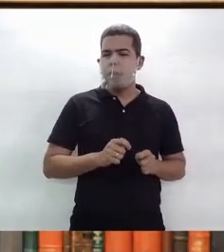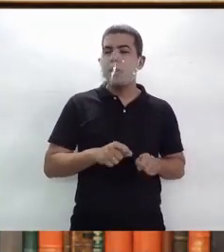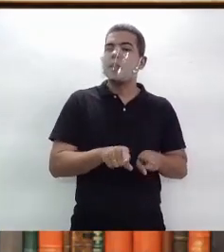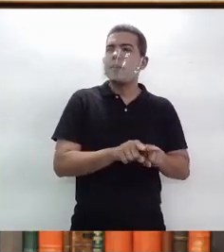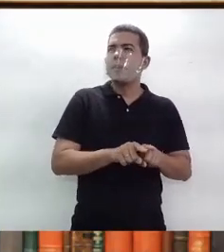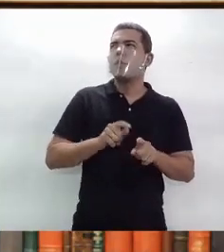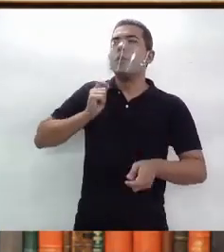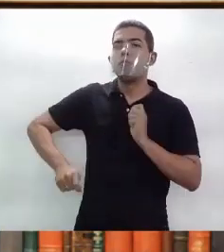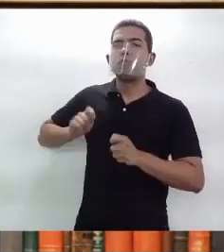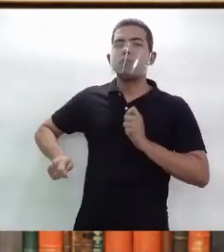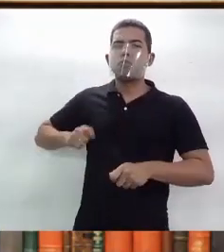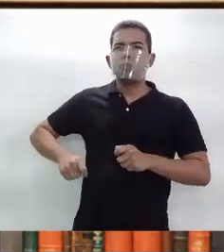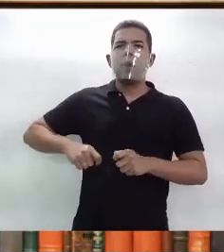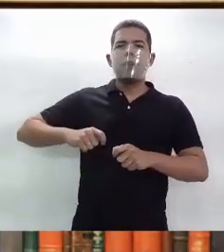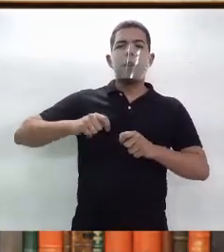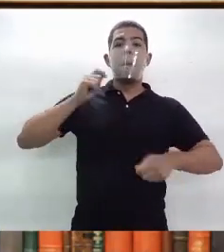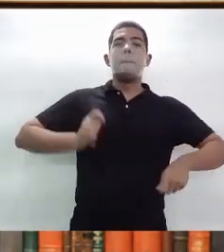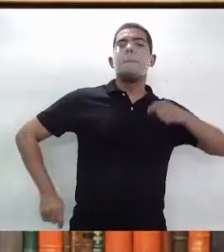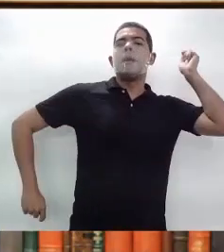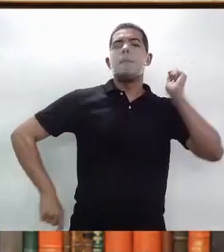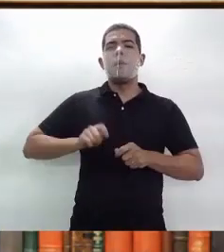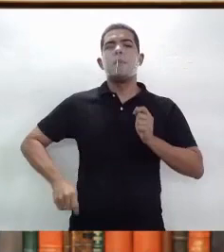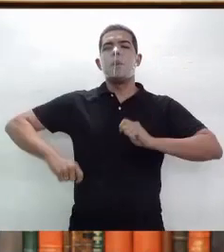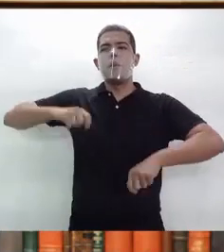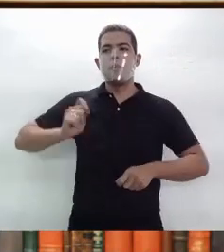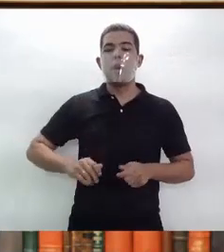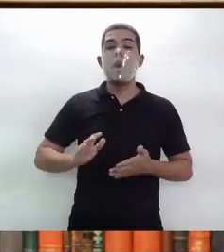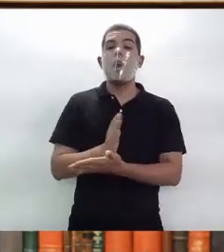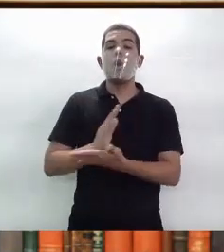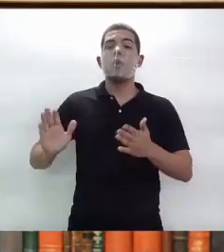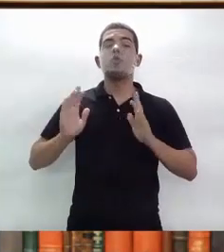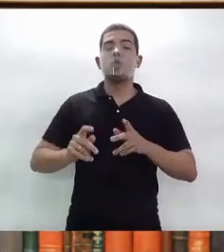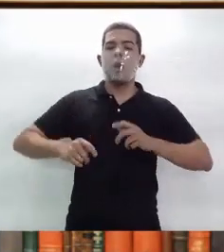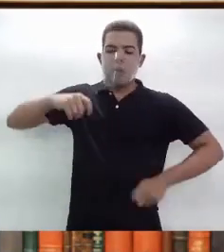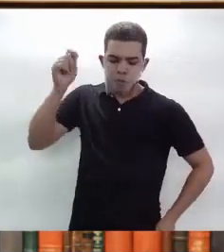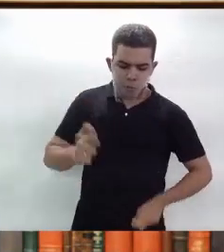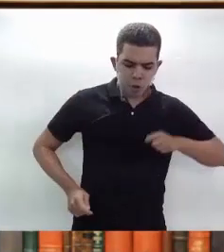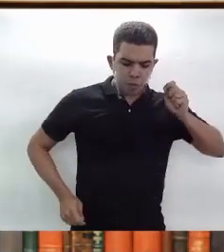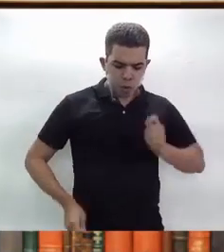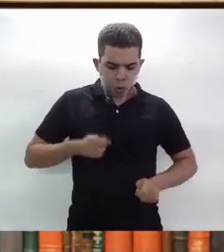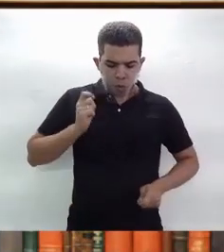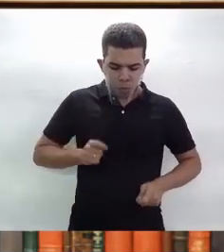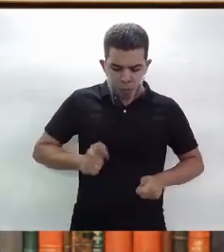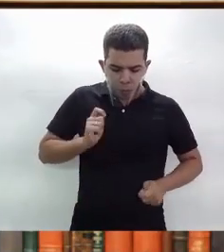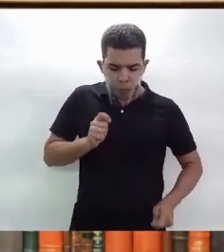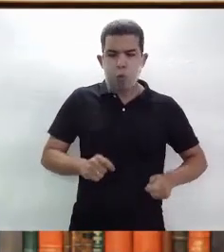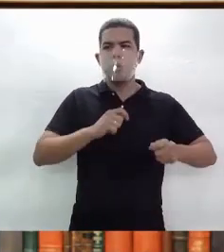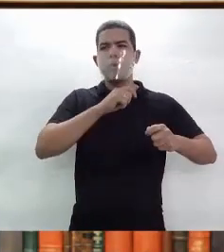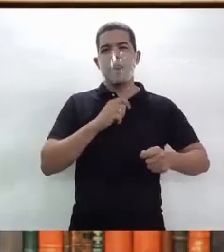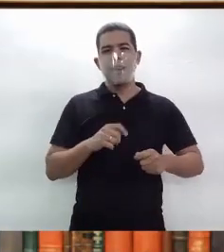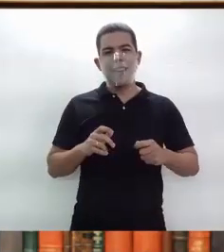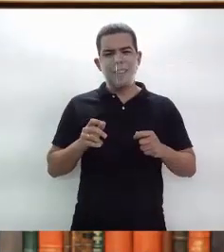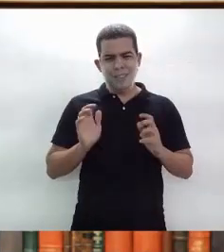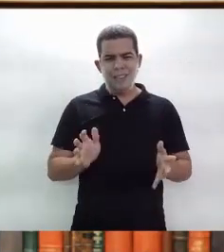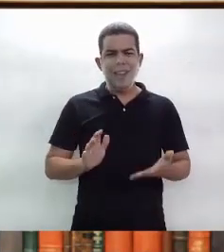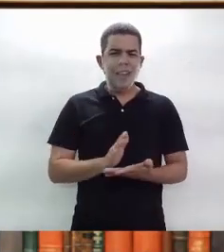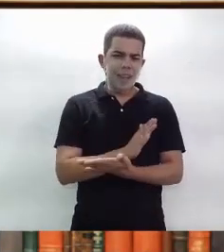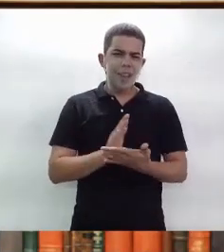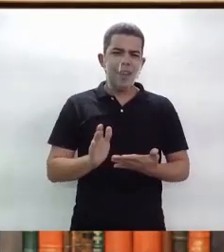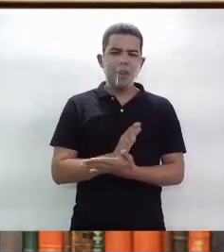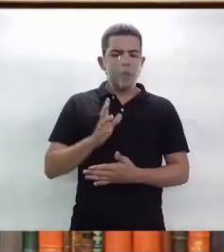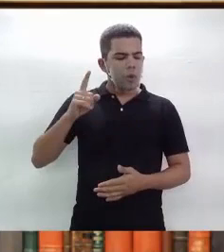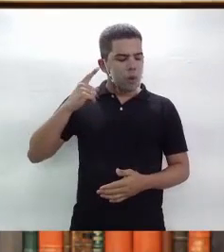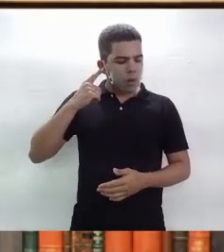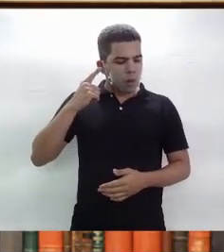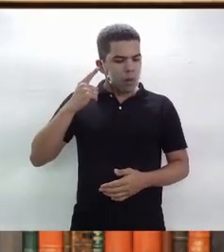toques. Então, você vai ver, tem maracatu que já chega batendo, tum, tum, tum, tum, tum. Então, você já conhece o toque do maracatu